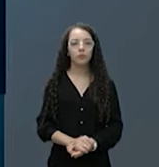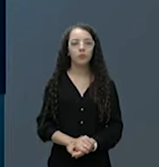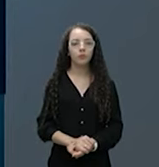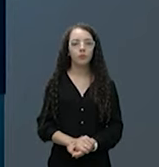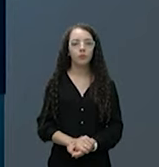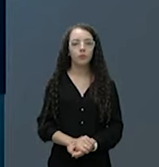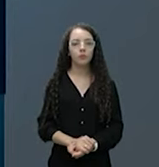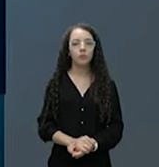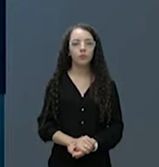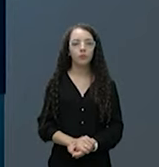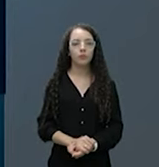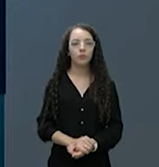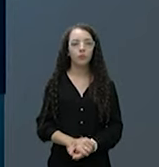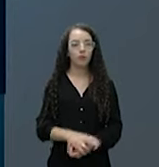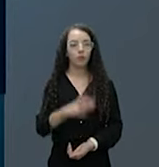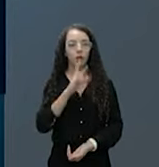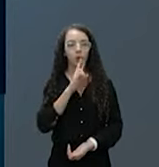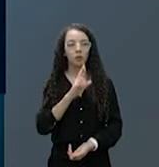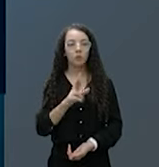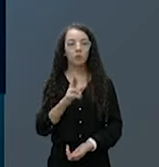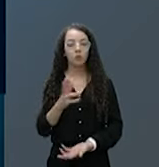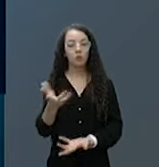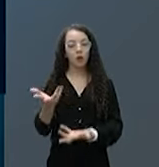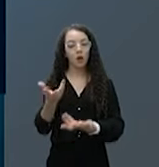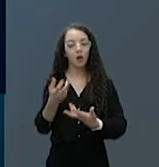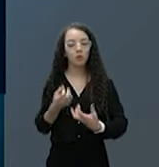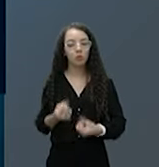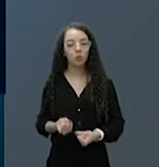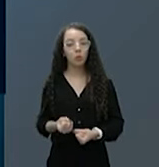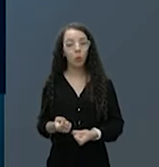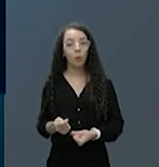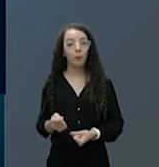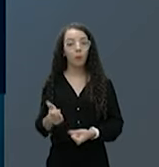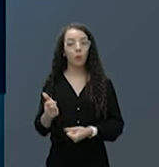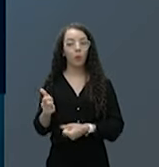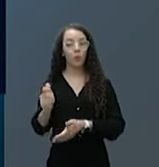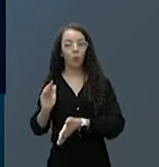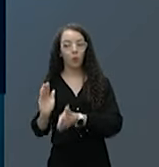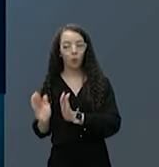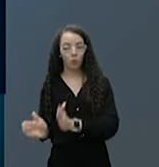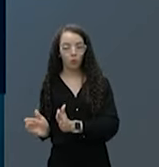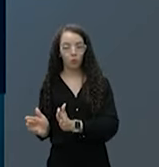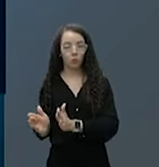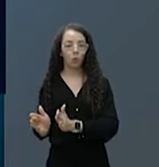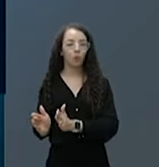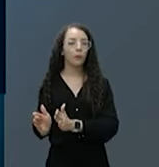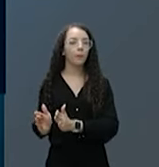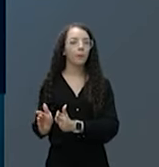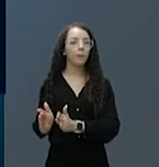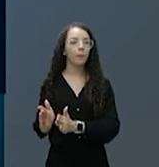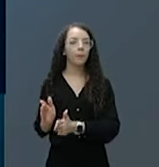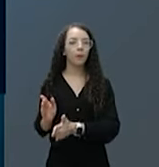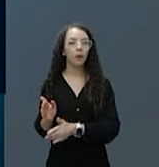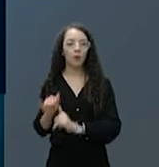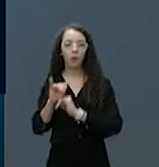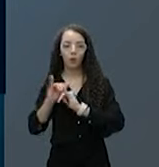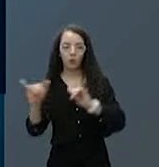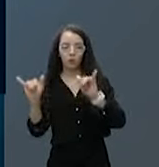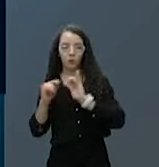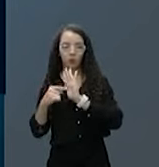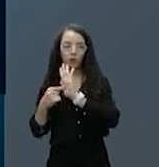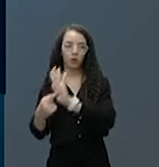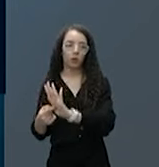O resultado ficou acolhido em parte, acolhidos em parte os embargos de declaração, sem efeitos infringentes, apenas